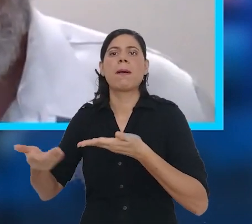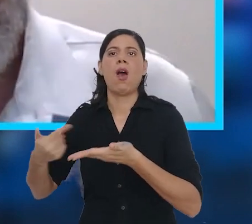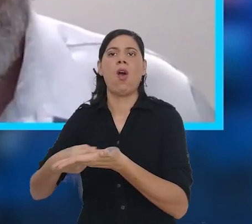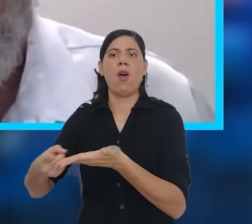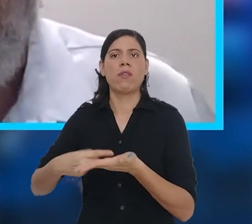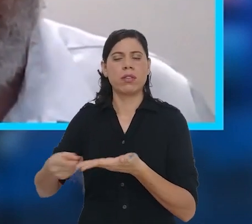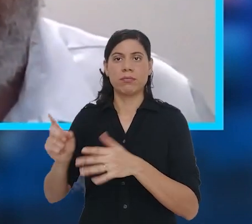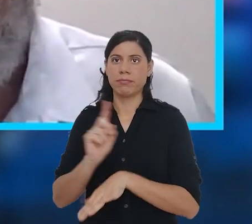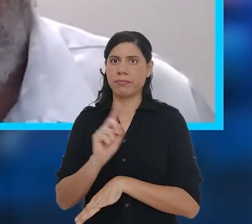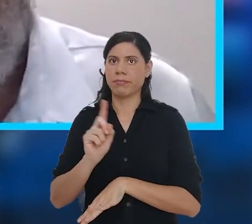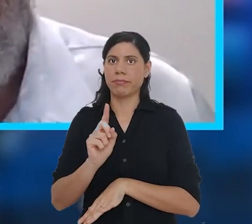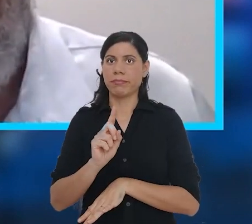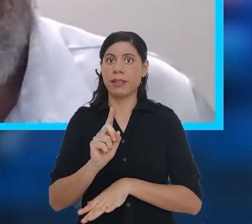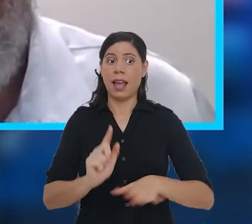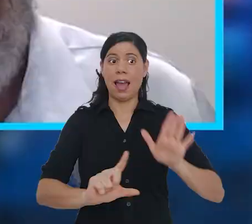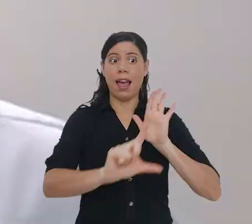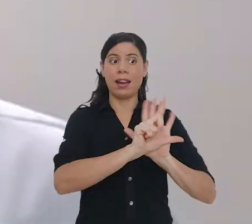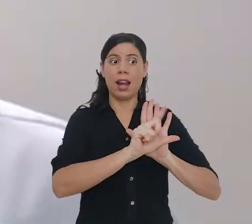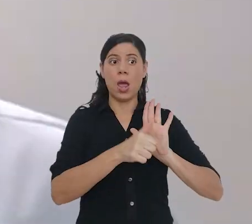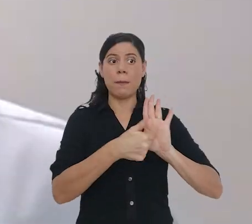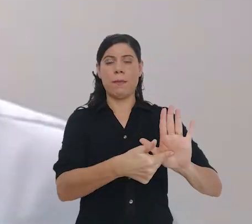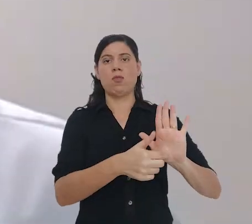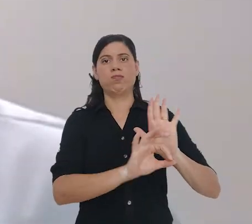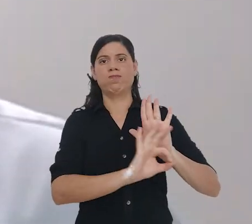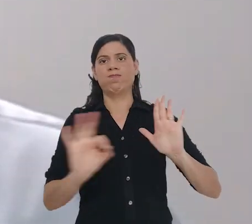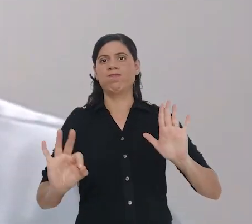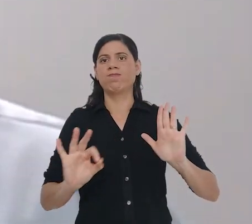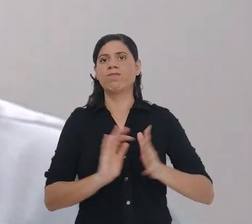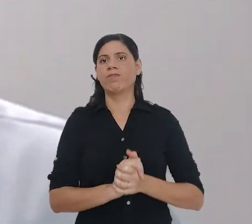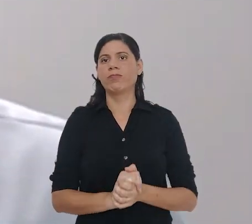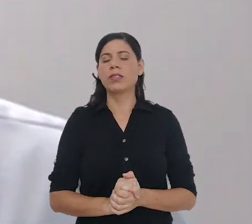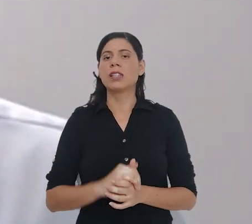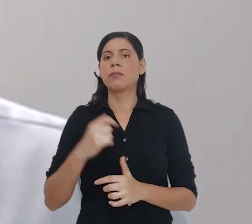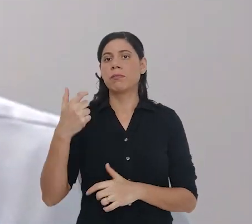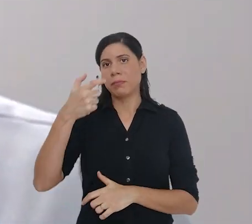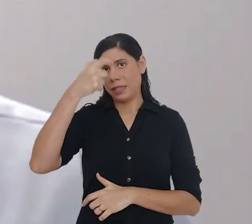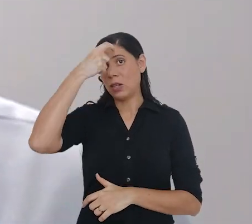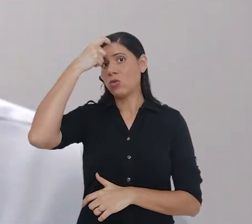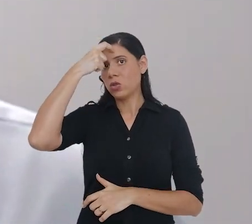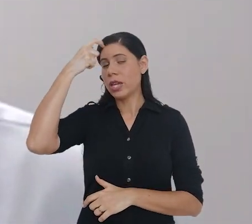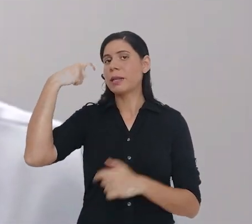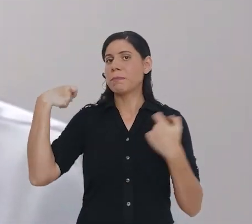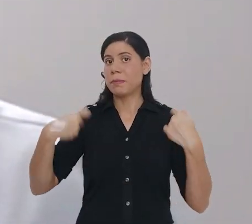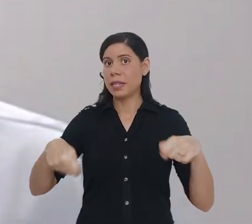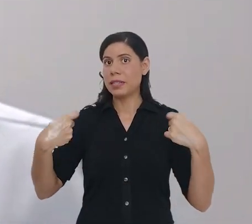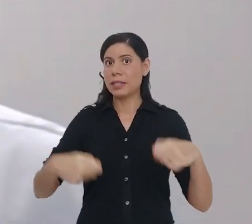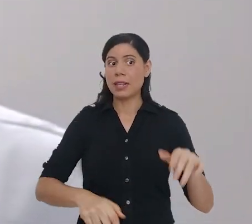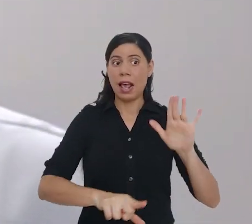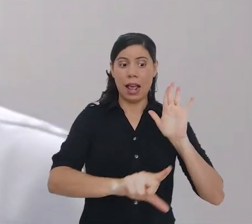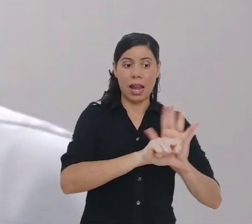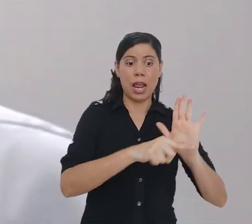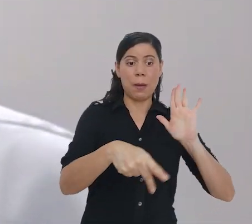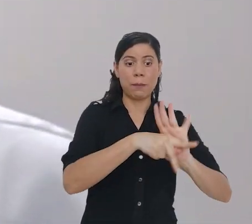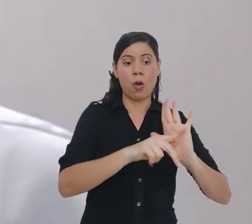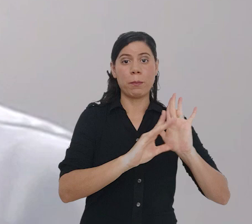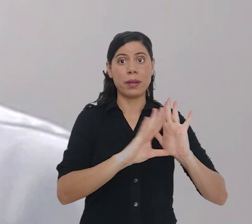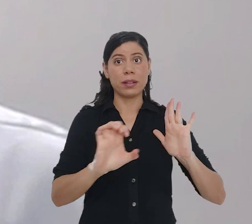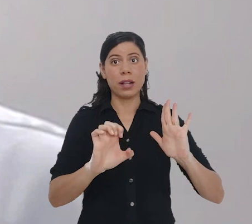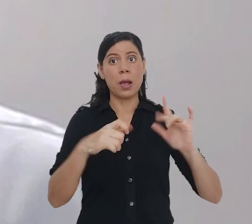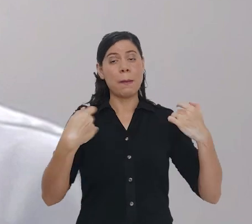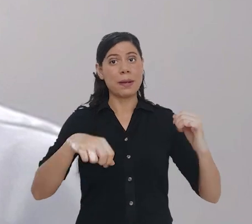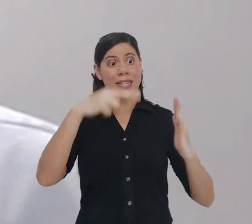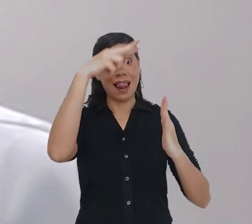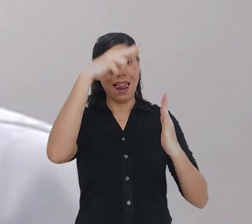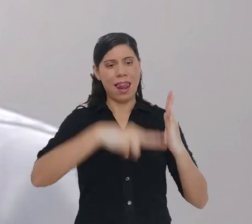determina o que vai acontecer no leilão é a lei. Então, você precisa estar muito ciente, não só a lei e o edital do leilão, você precisa ler